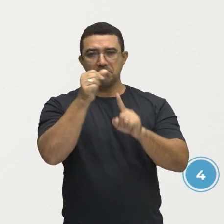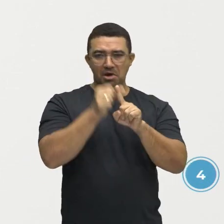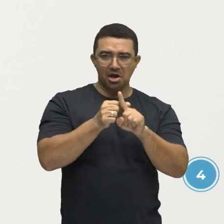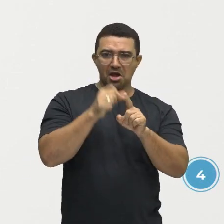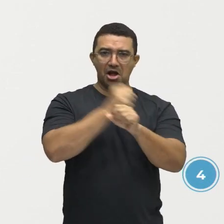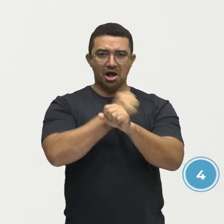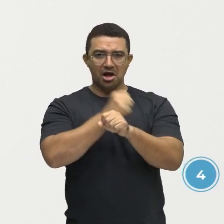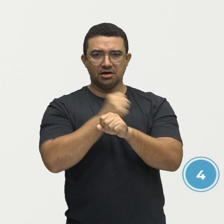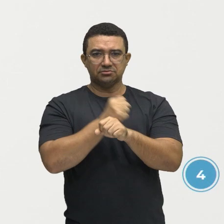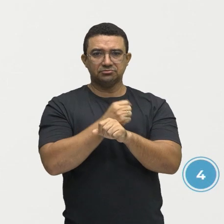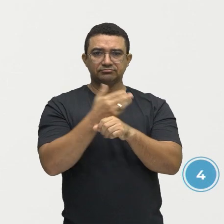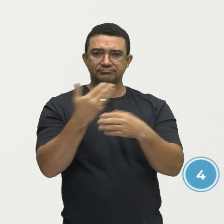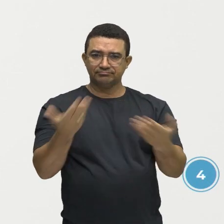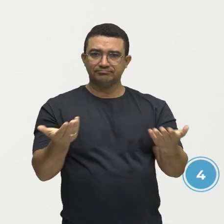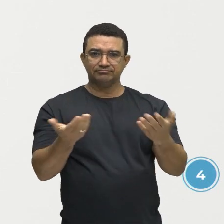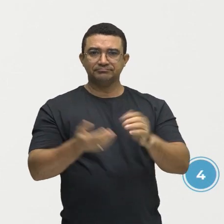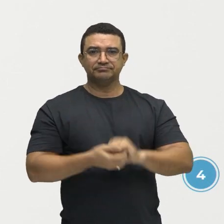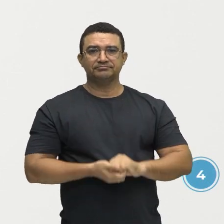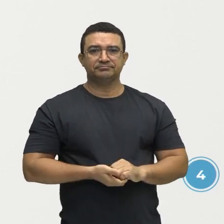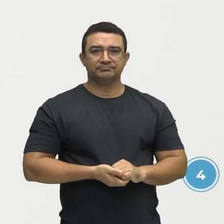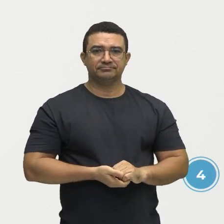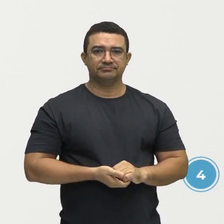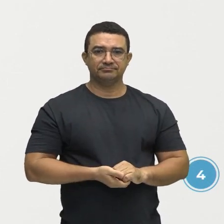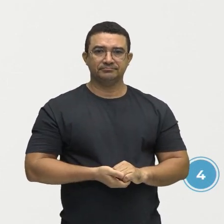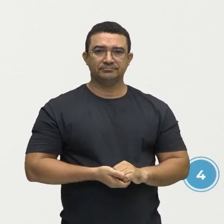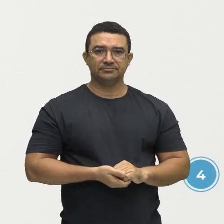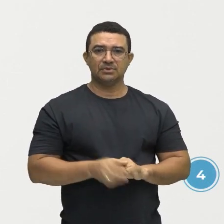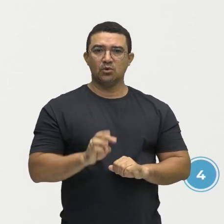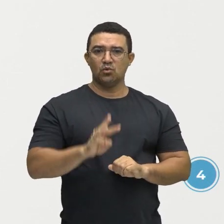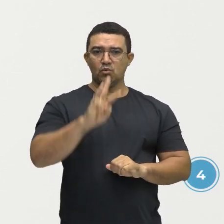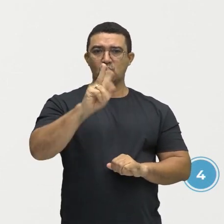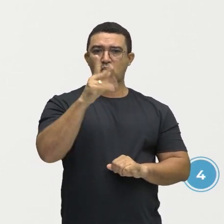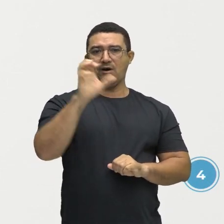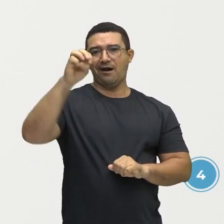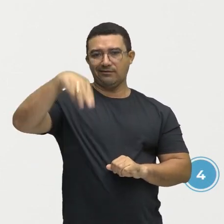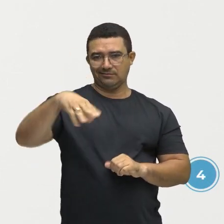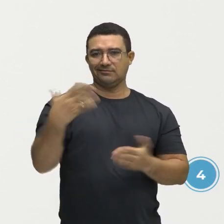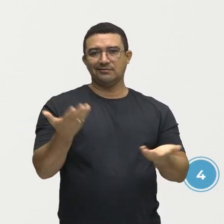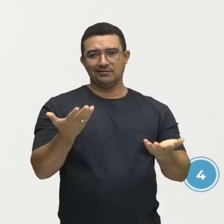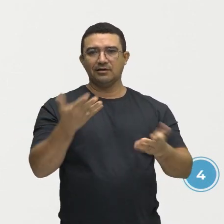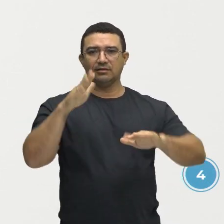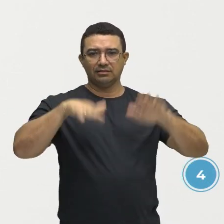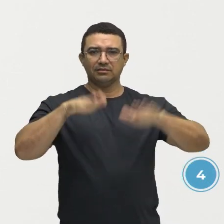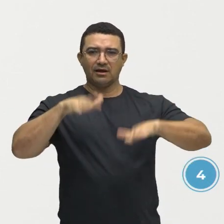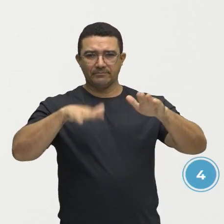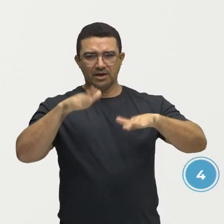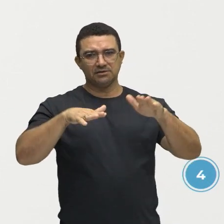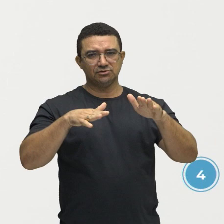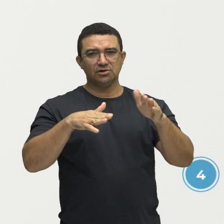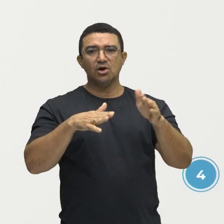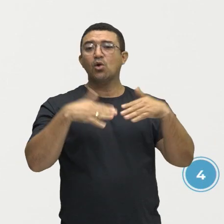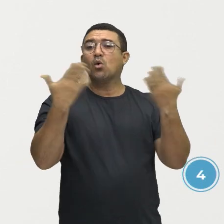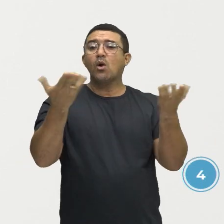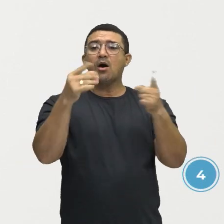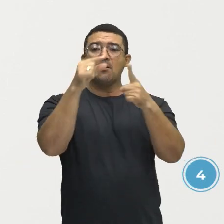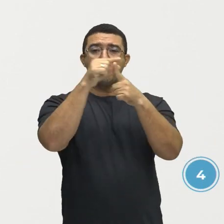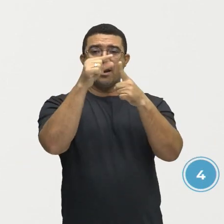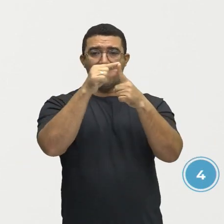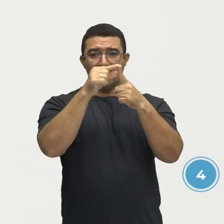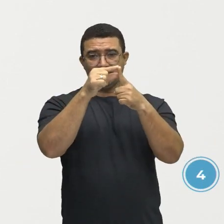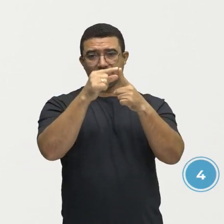ou aproximadamente quando, né? Um período no tempo. Certo, people? Então, essas é a nossa listinha dos